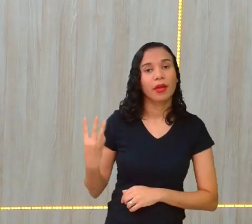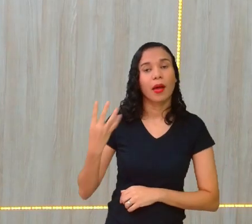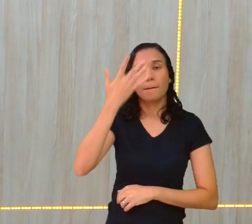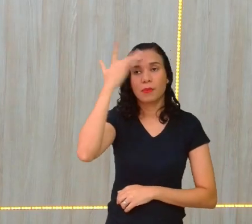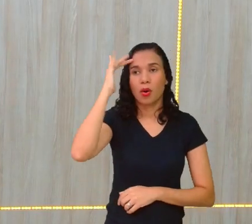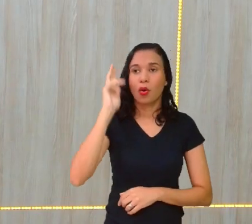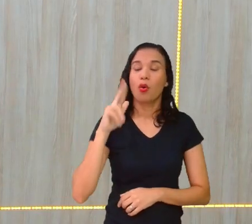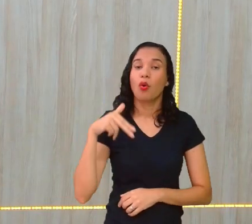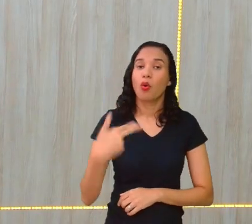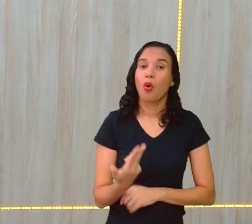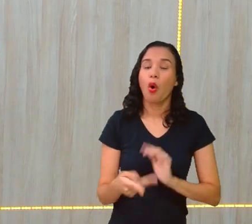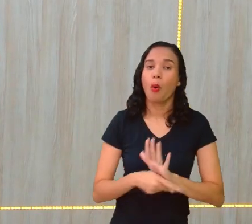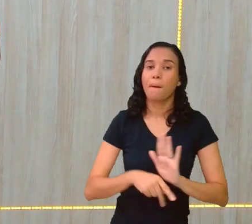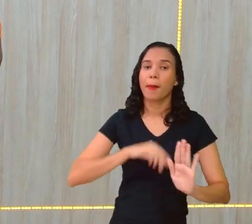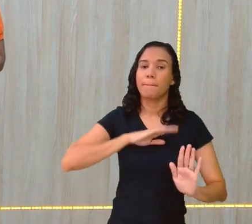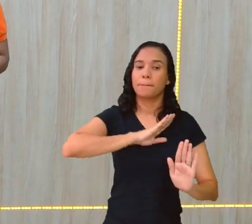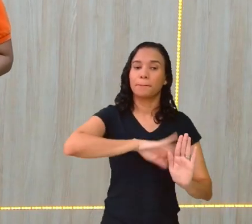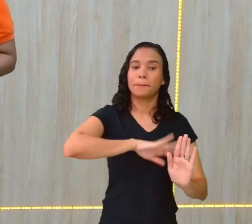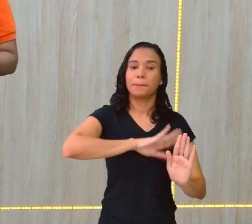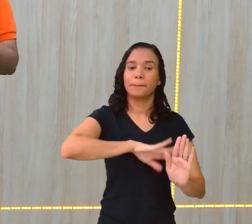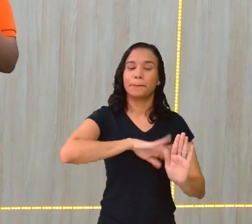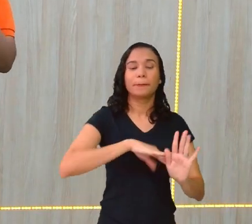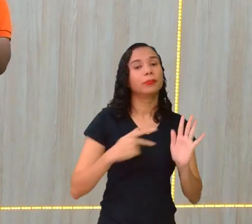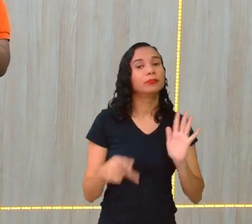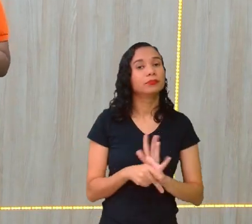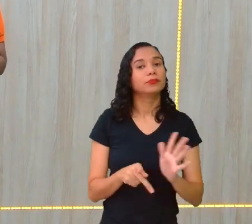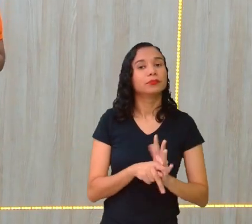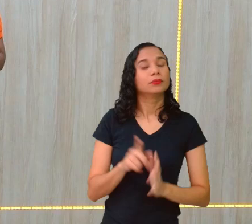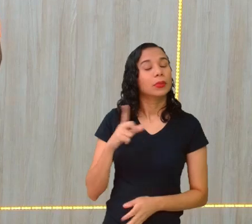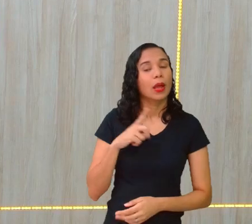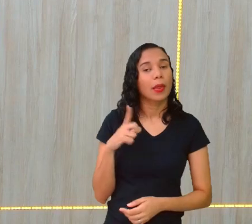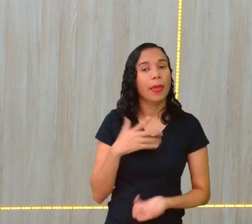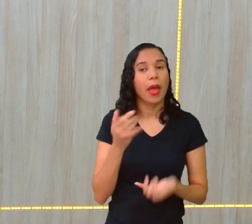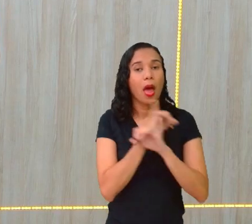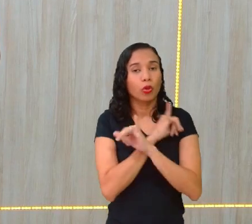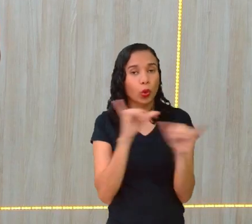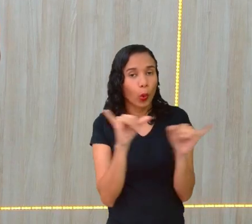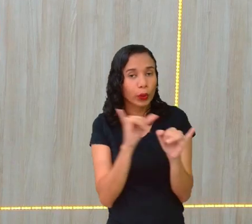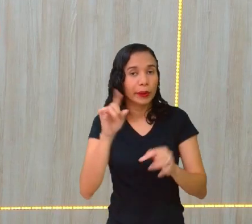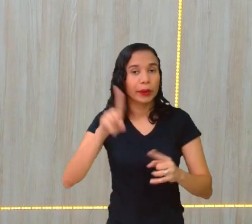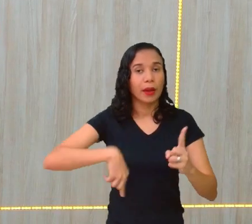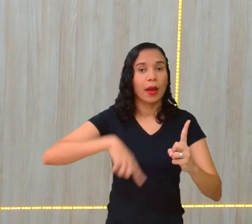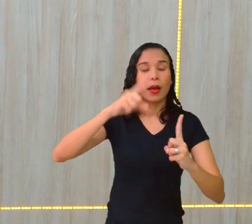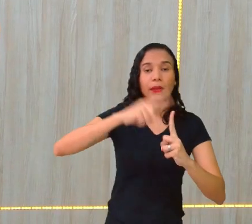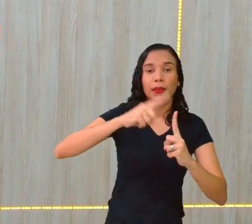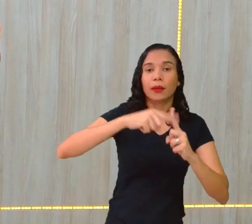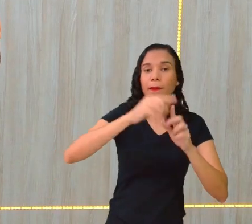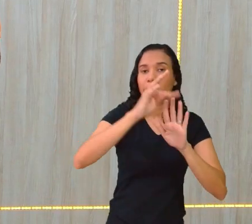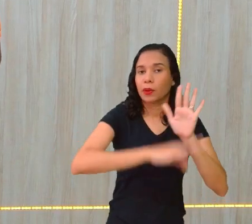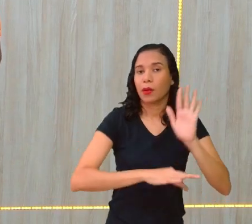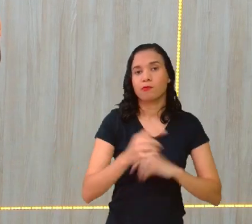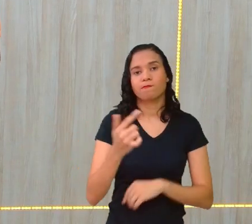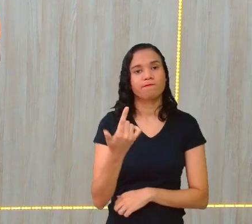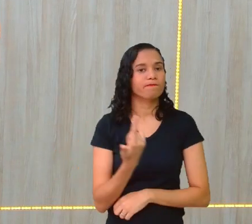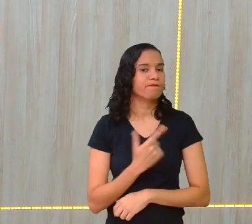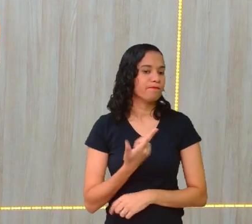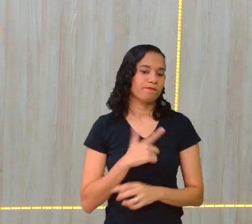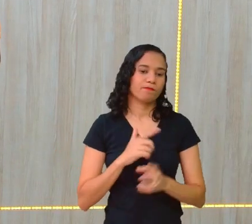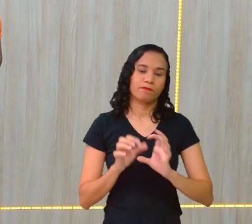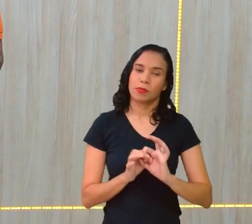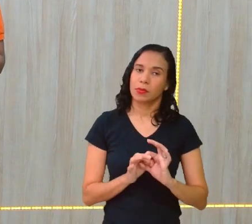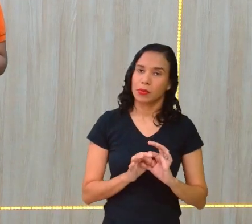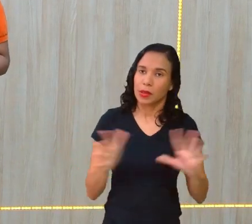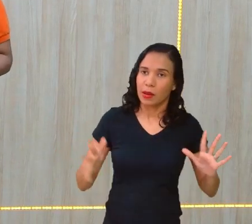gente chama de impessoais. Então, a notícia é um tipo de texto que não vai